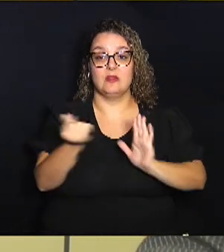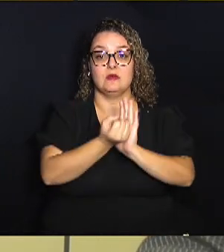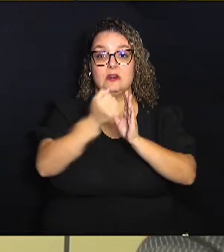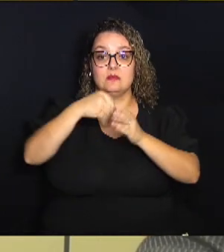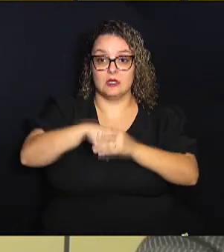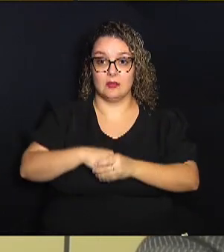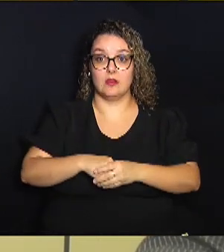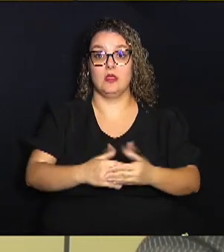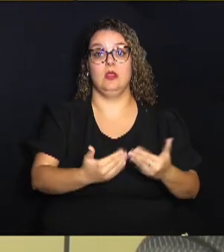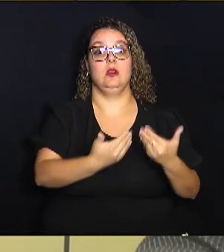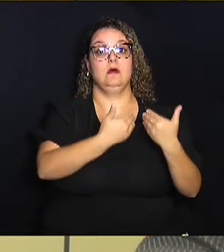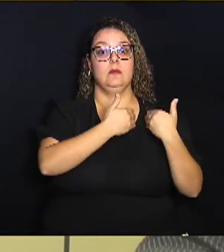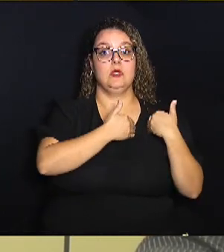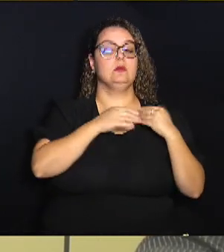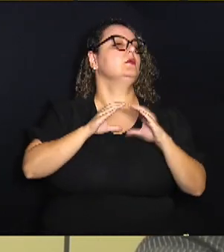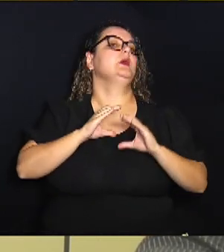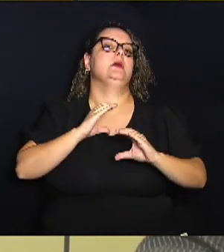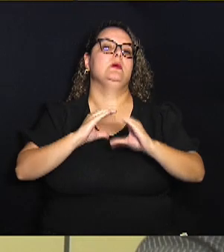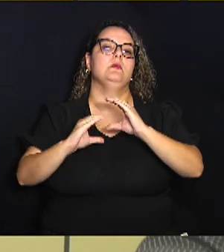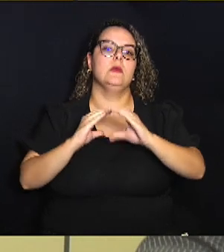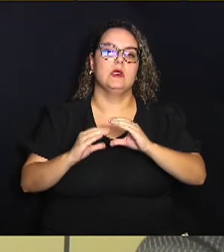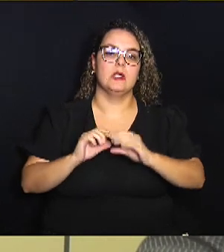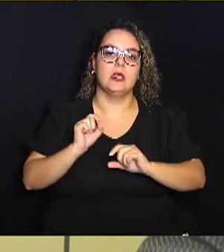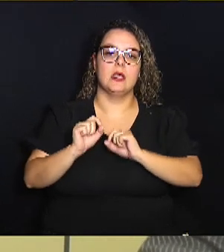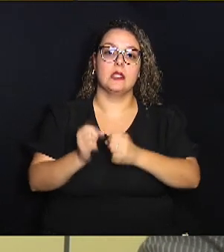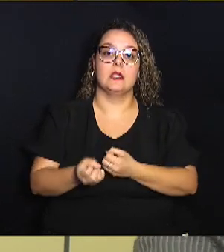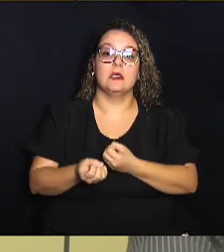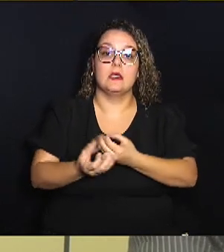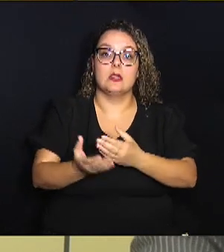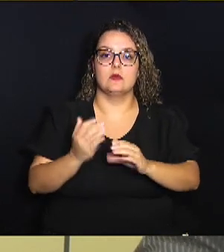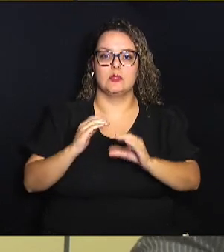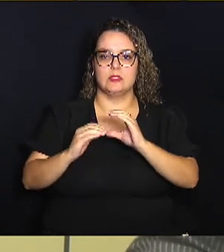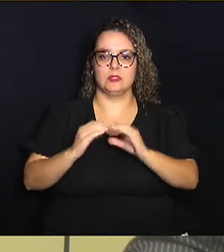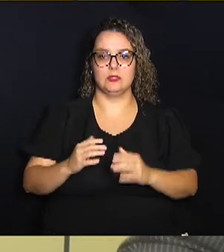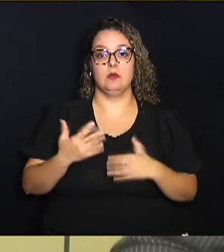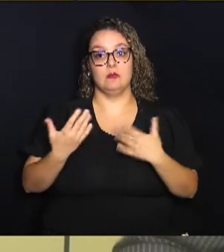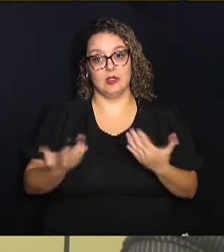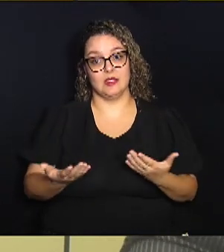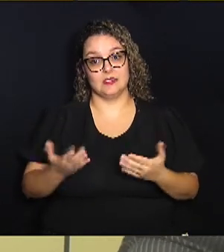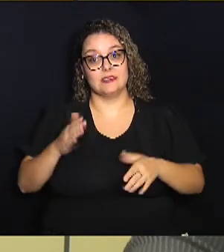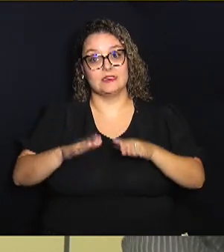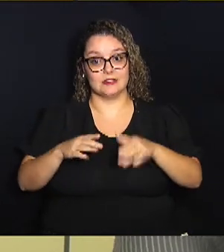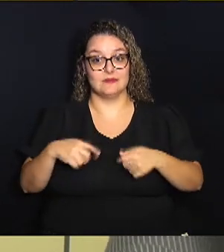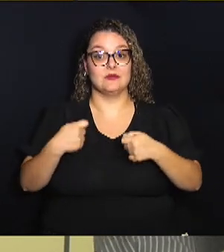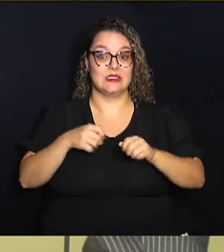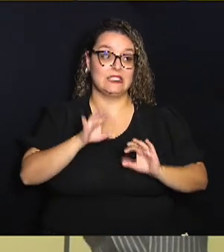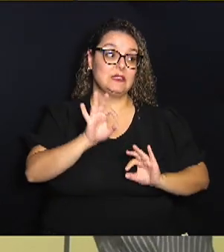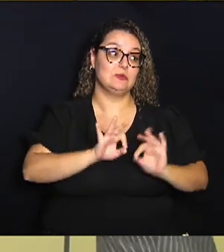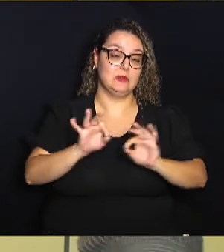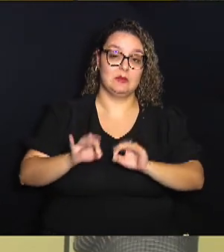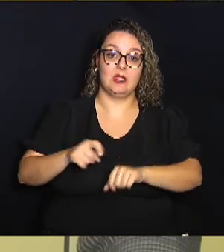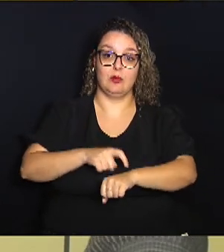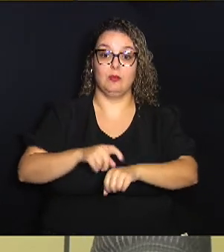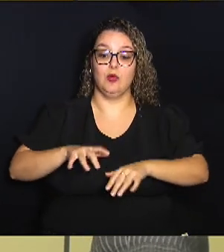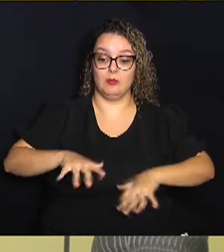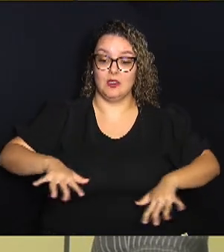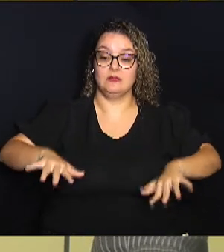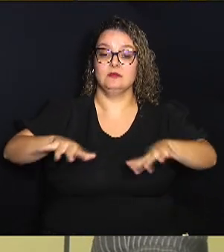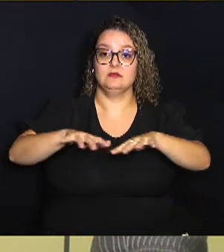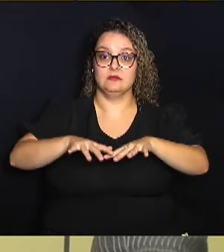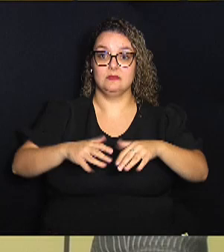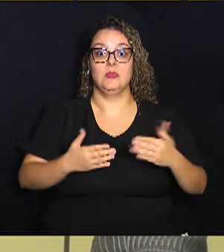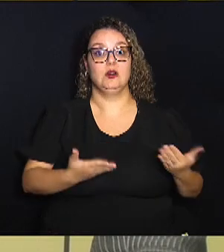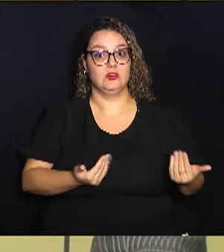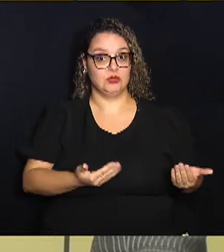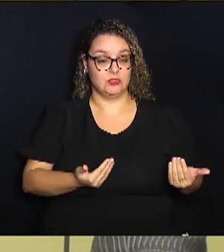assim, a responsabilidade da comunicação é quem emite a comunicação, né? Só que a gente também precisa preparar o cenário para que os